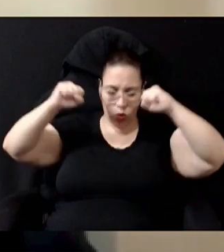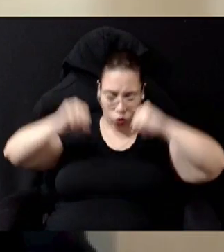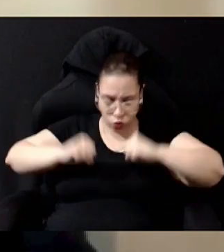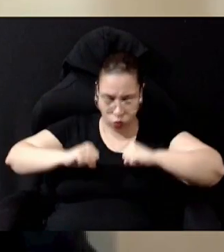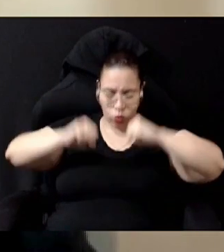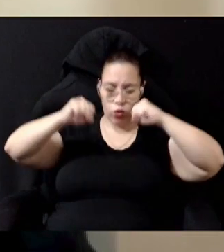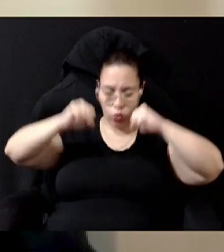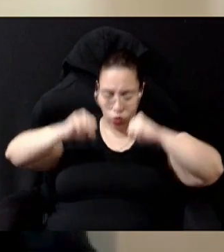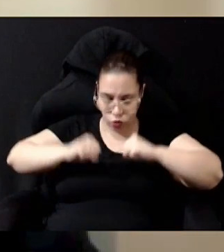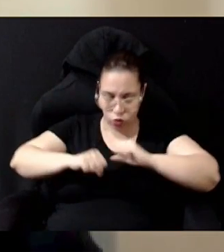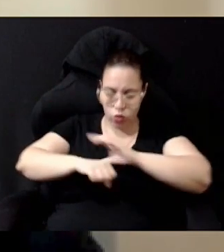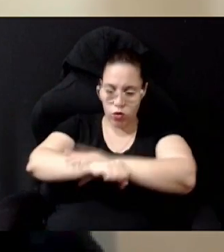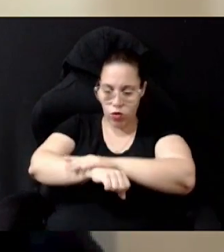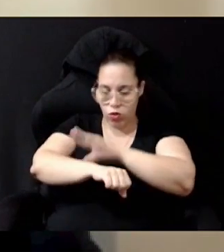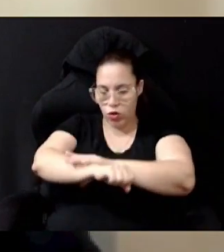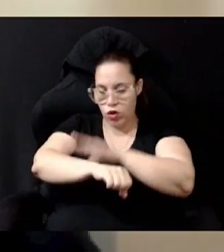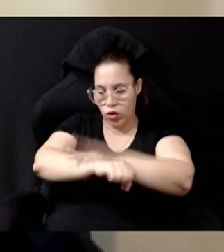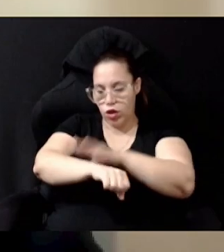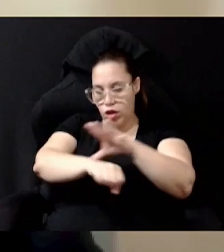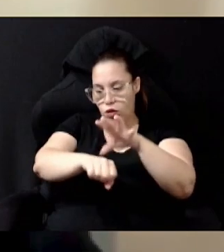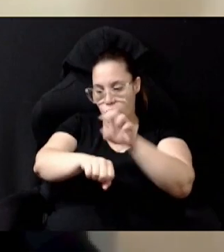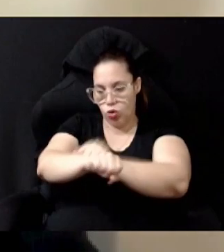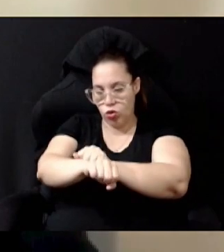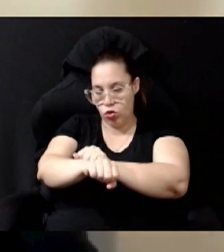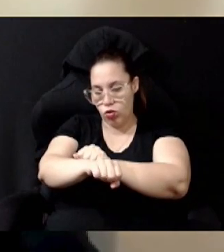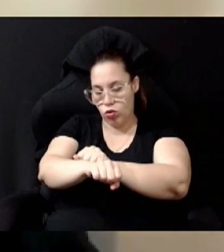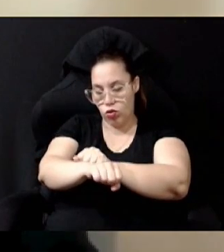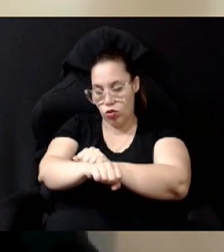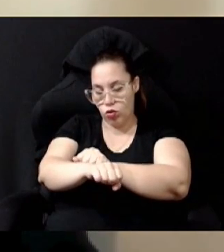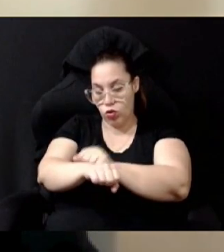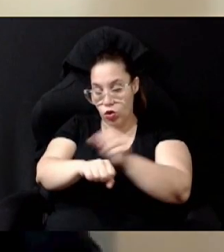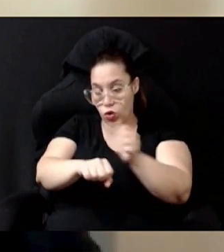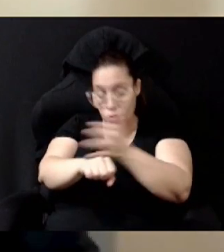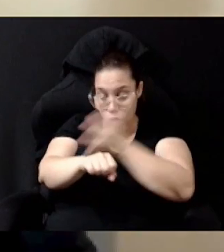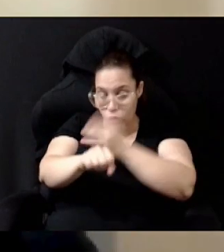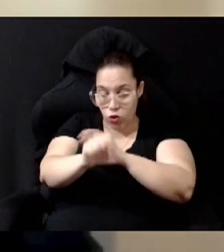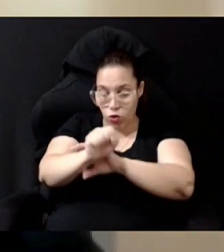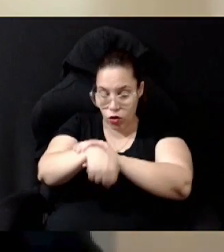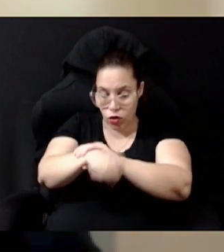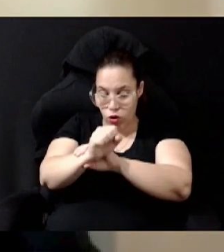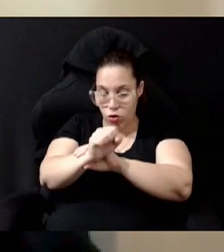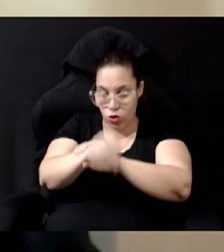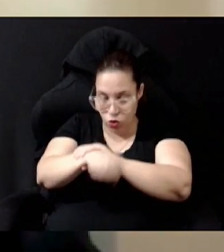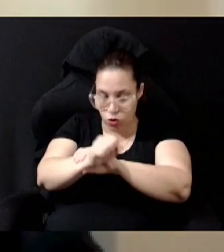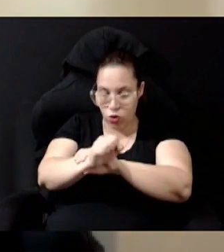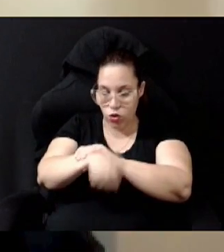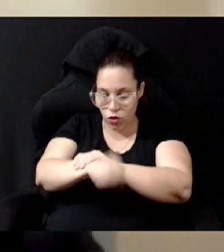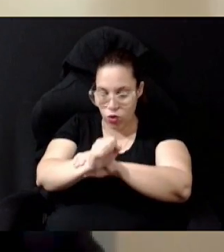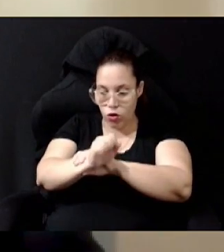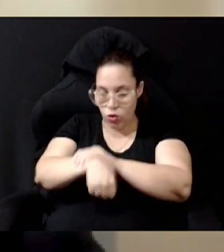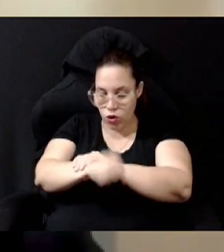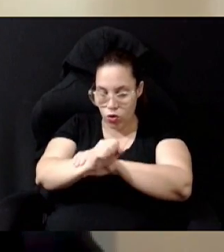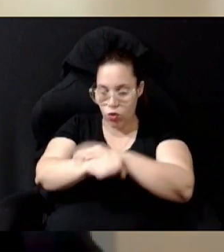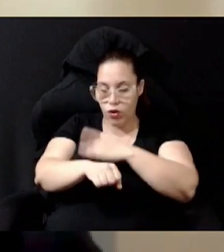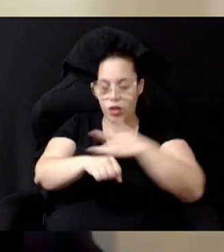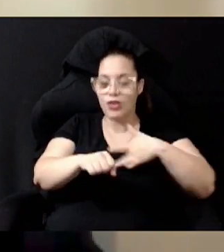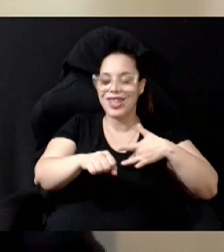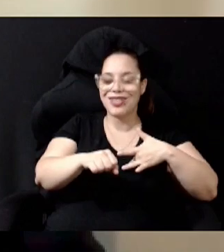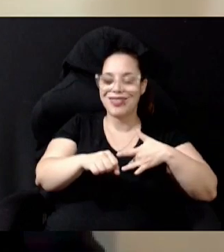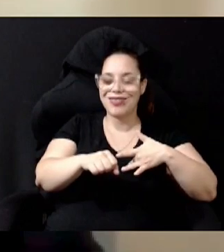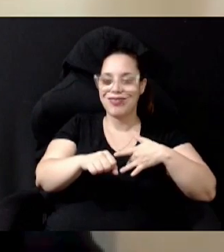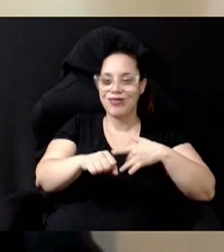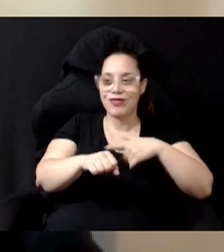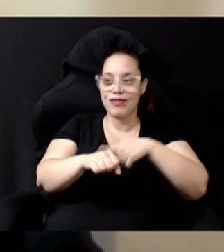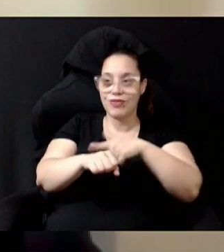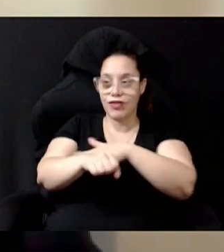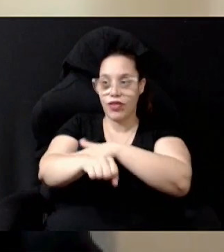músculo atrofia. Se você estimula esse músculo com movimento, o músculo fica saudável. Essas células são assim também. É